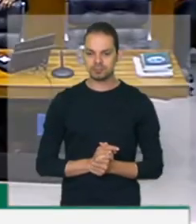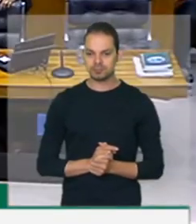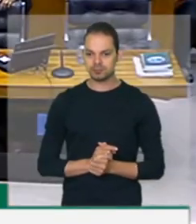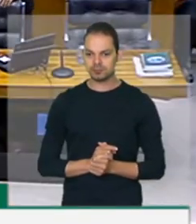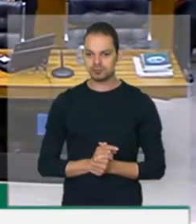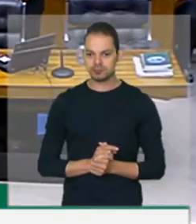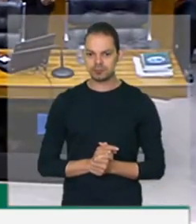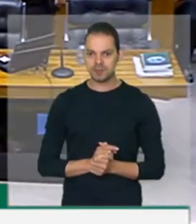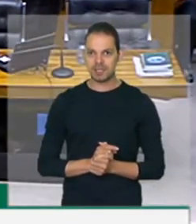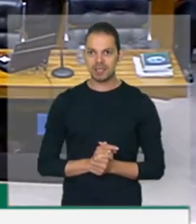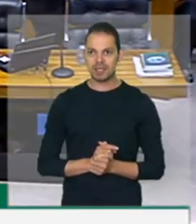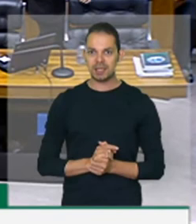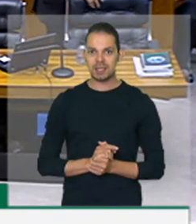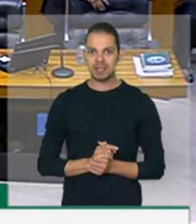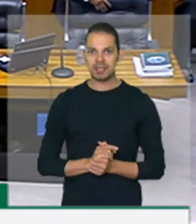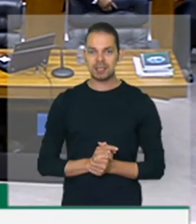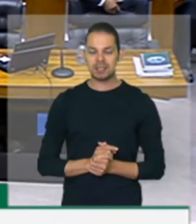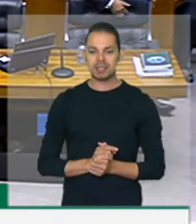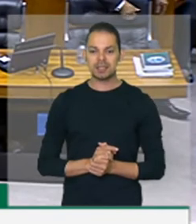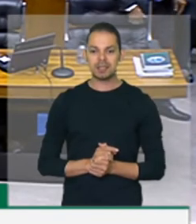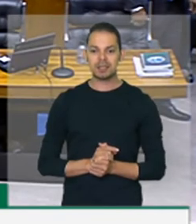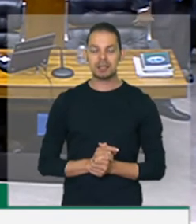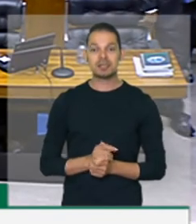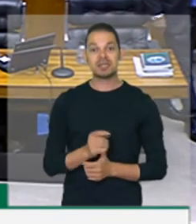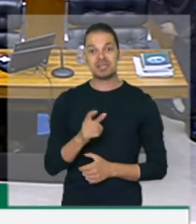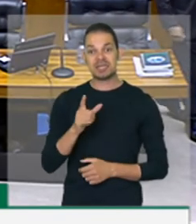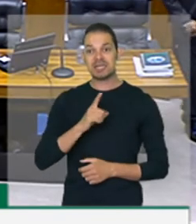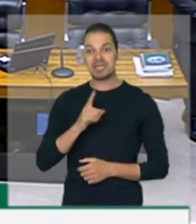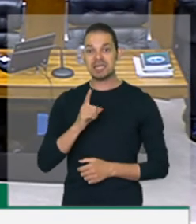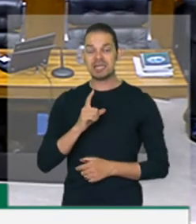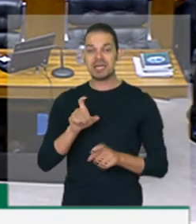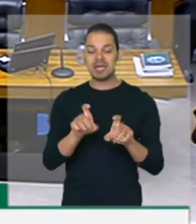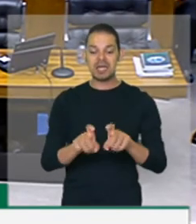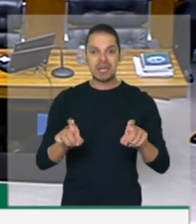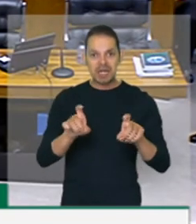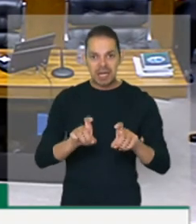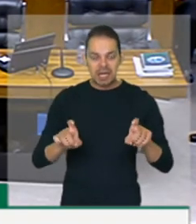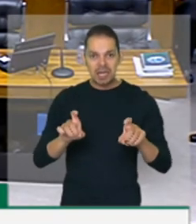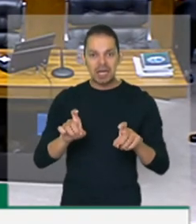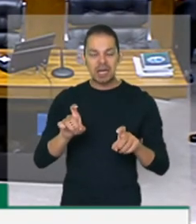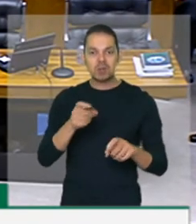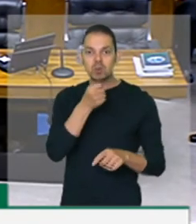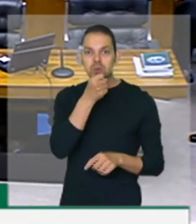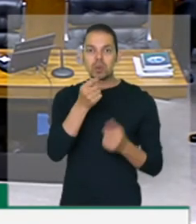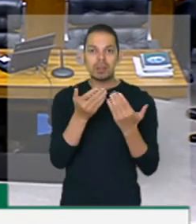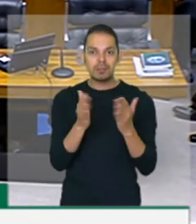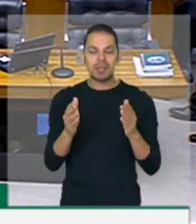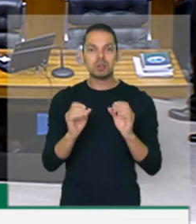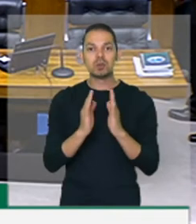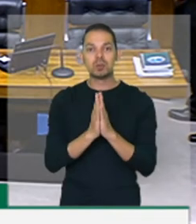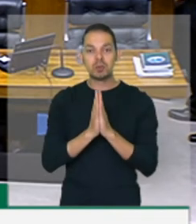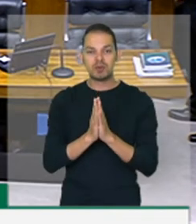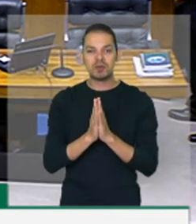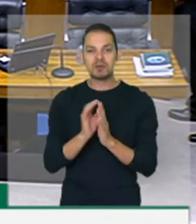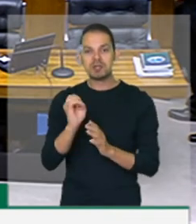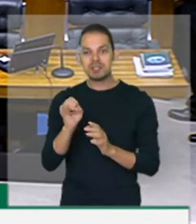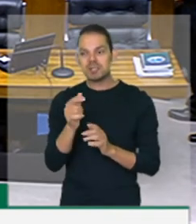Tem alguém aí, deputado Daniel, com algum microfone aberto? Por favor, peça para fechar um segundo computador aí ou um segundo acesso, por